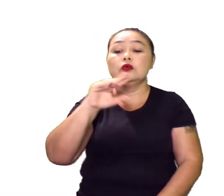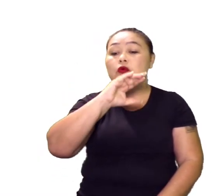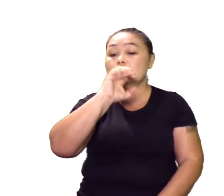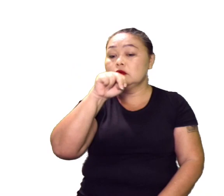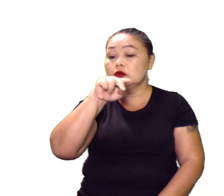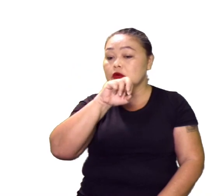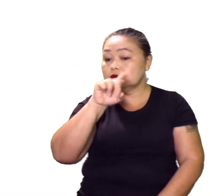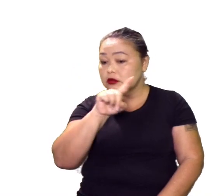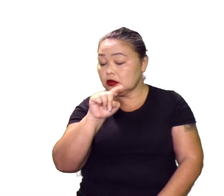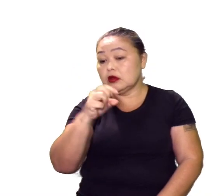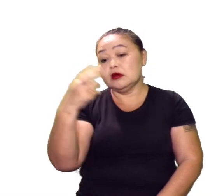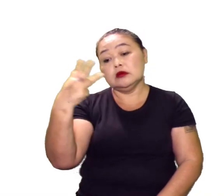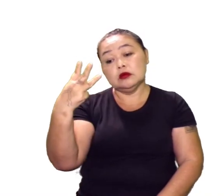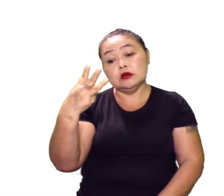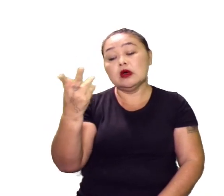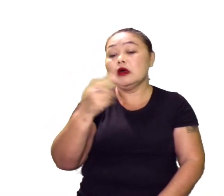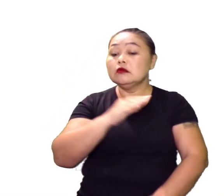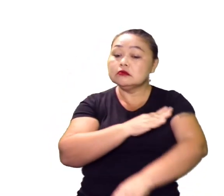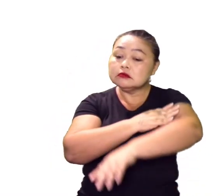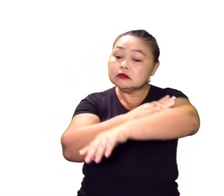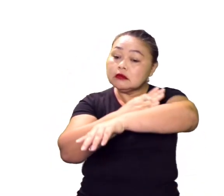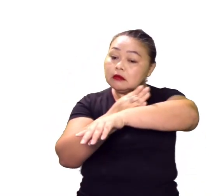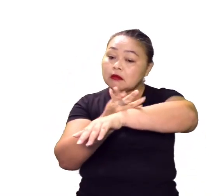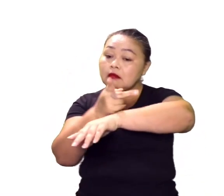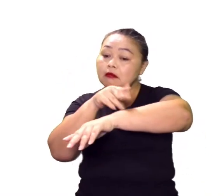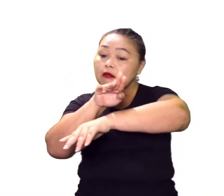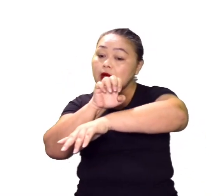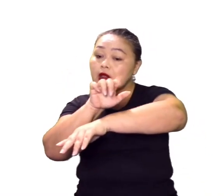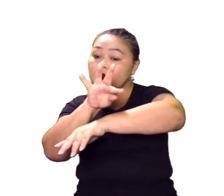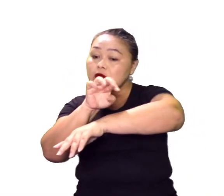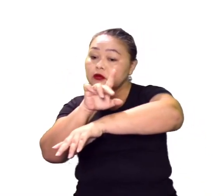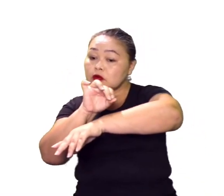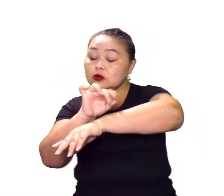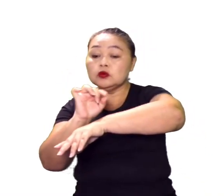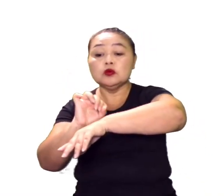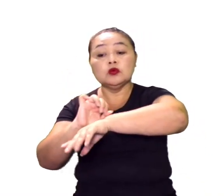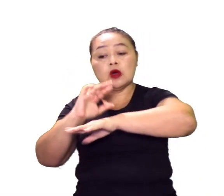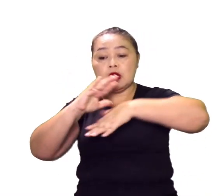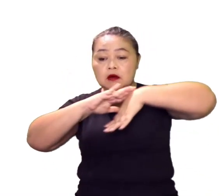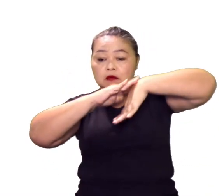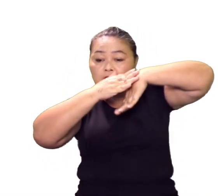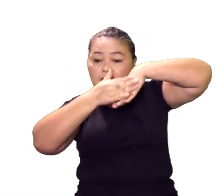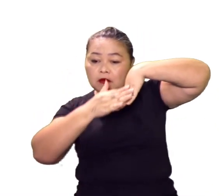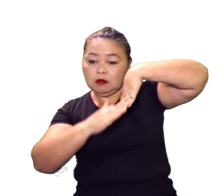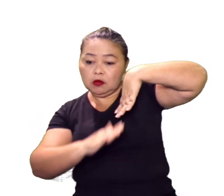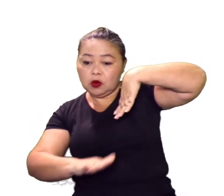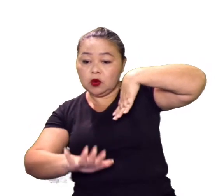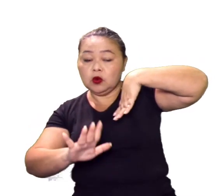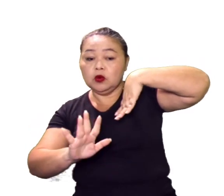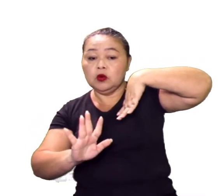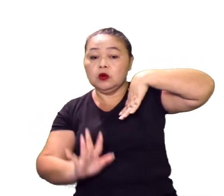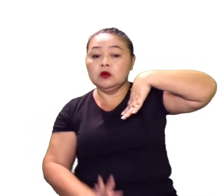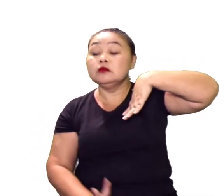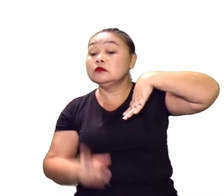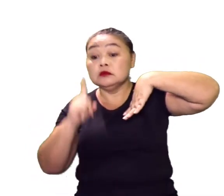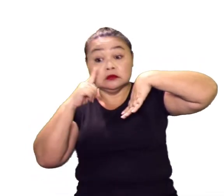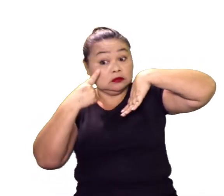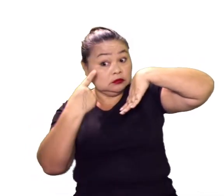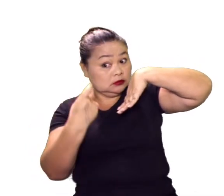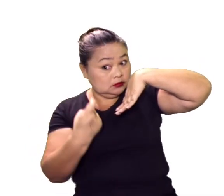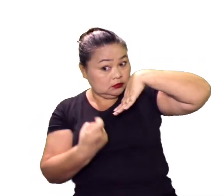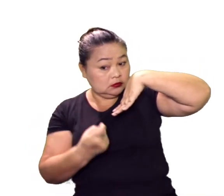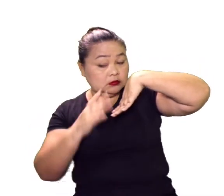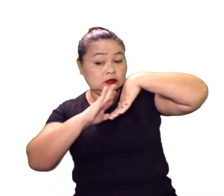do Mesozoico e do Paleozoico. Já nas plataformas de escudos, como é o caso de olha só que interessante,